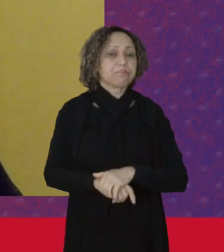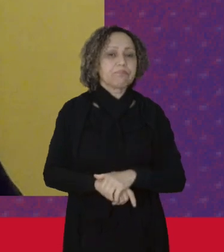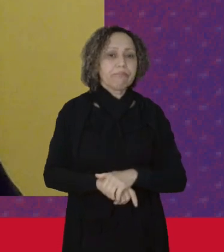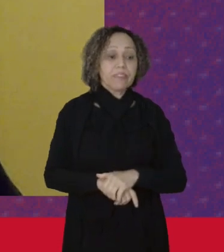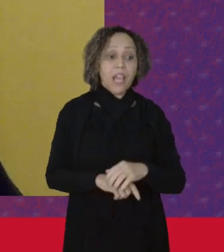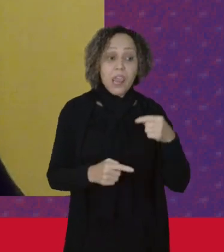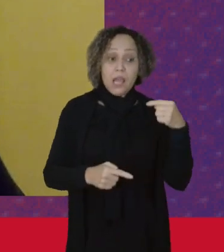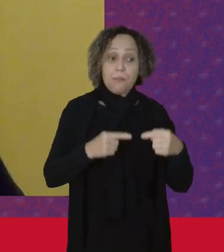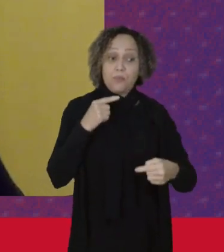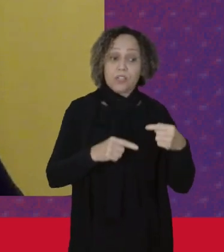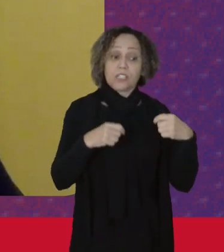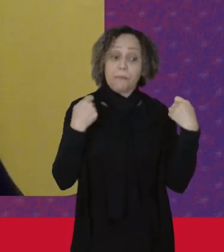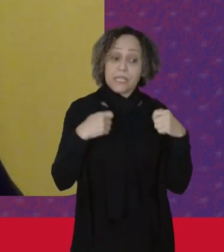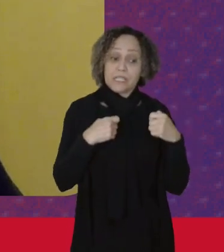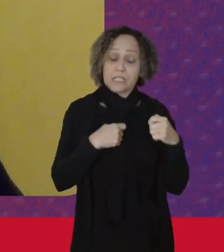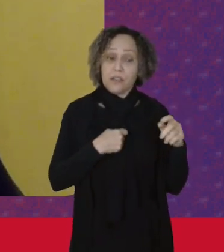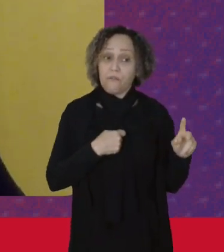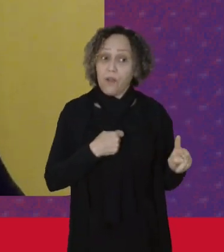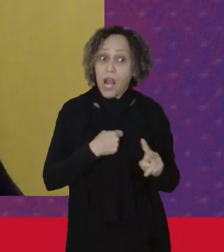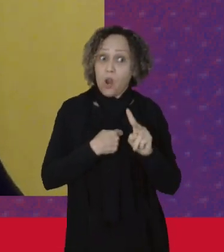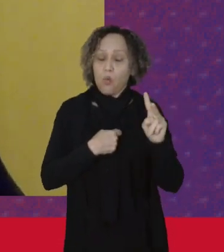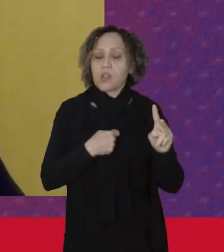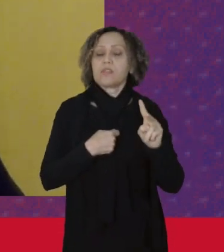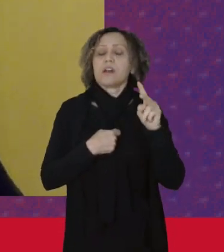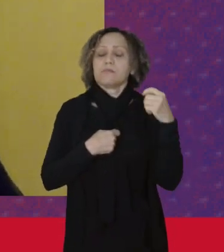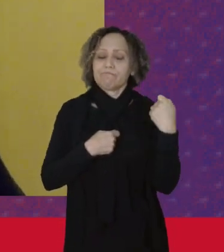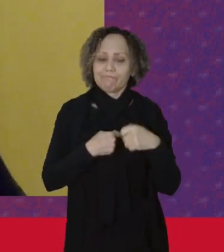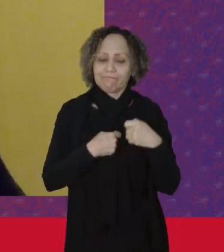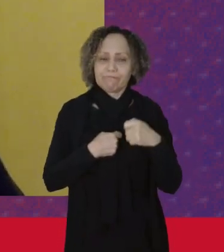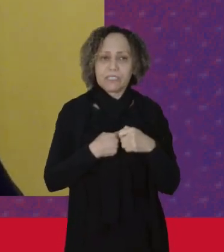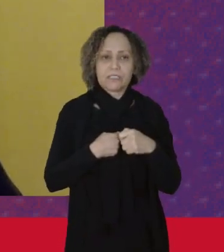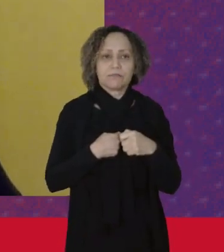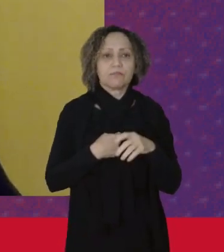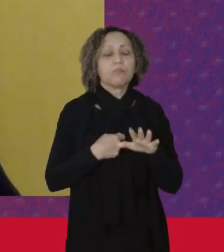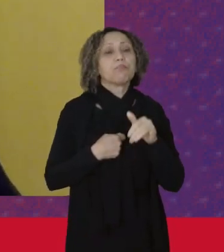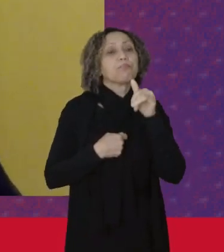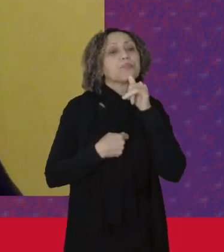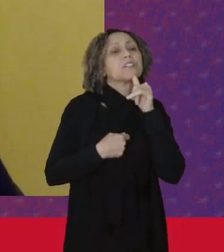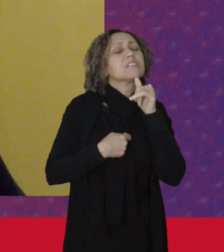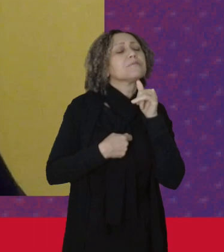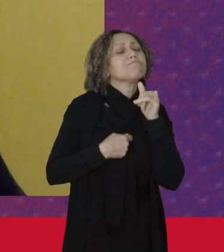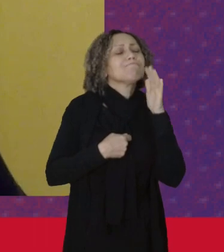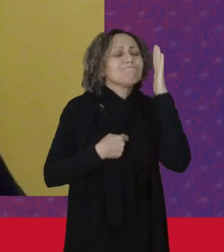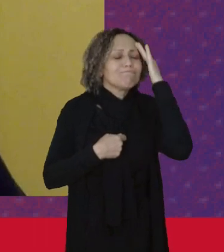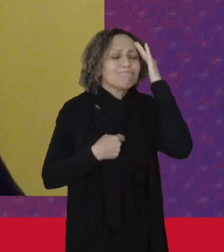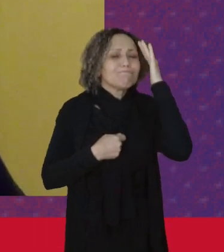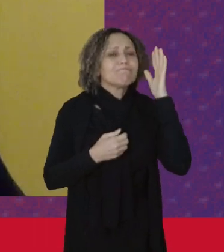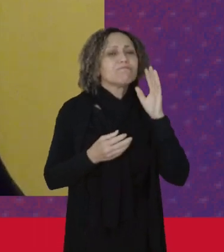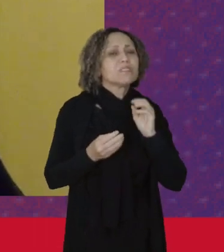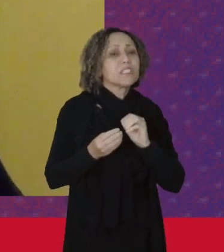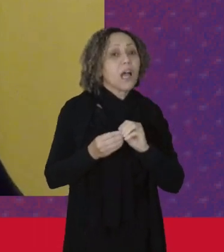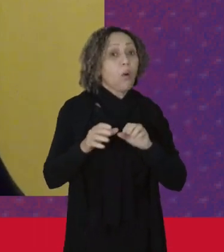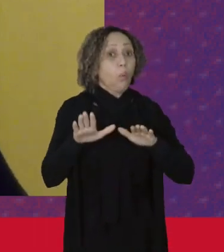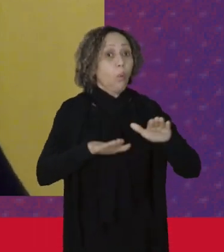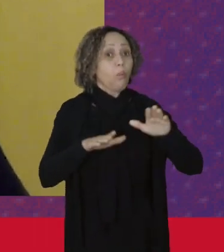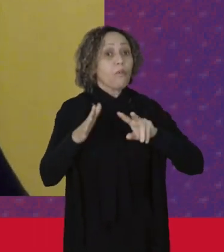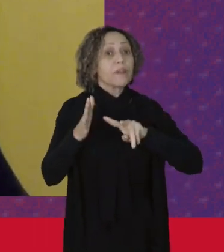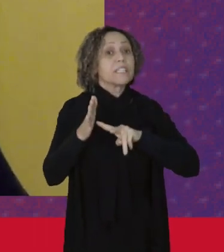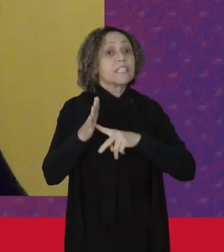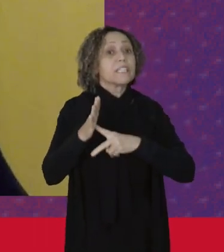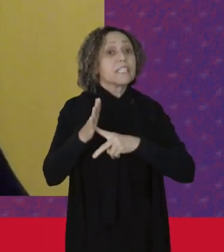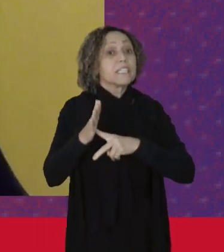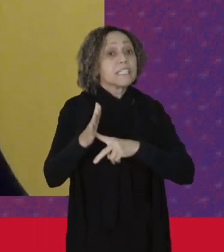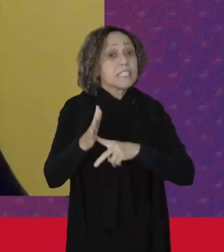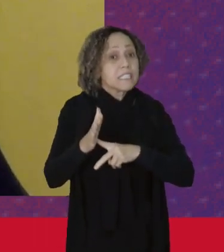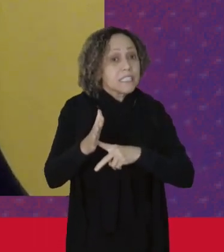no próximo período. Por exemplo, vou dar um exemplo aqui que é bastante compreensível. O movimento sindical, certo, tem